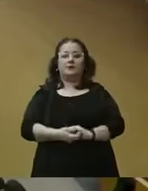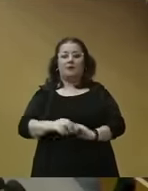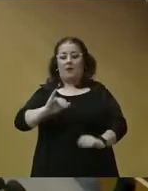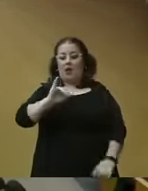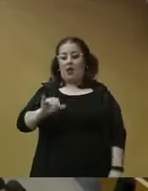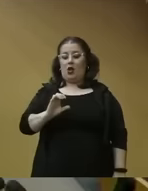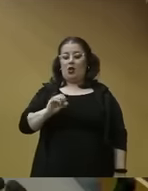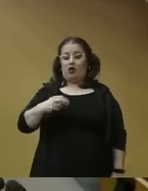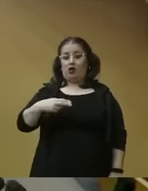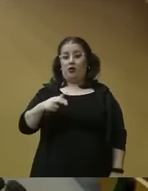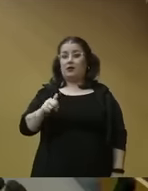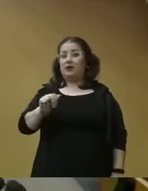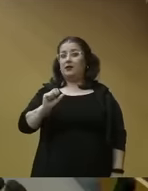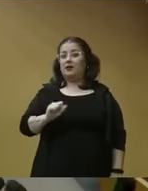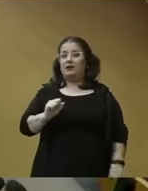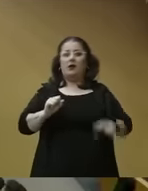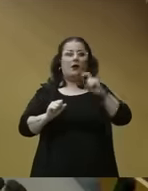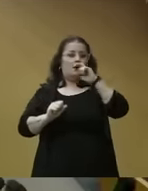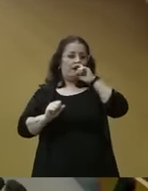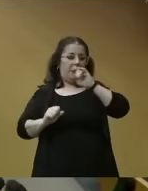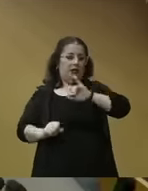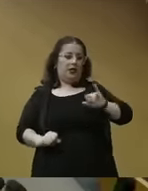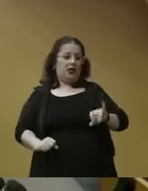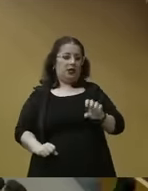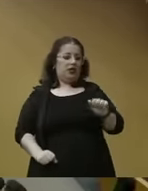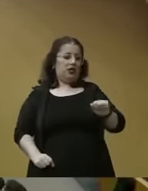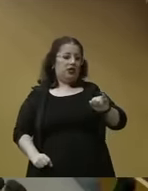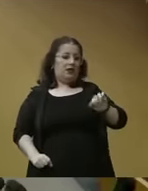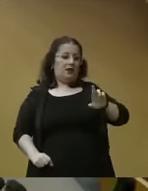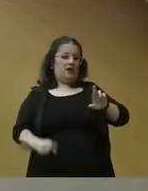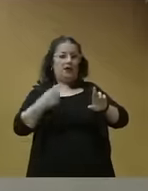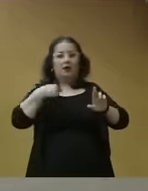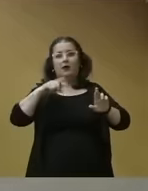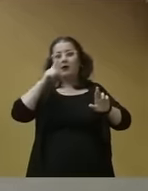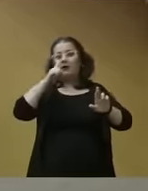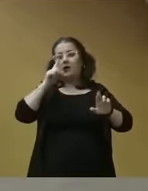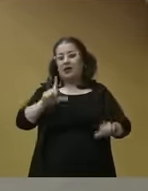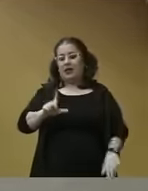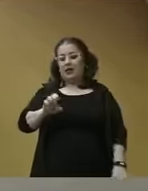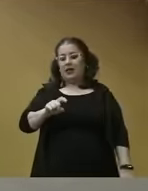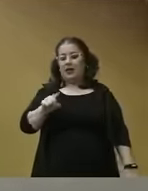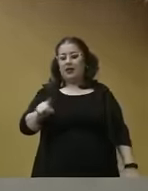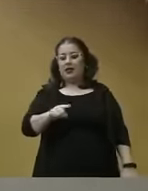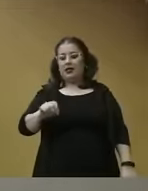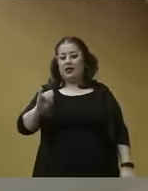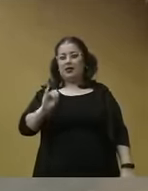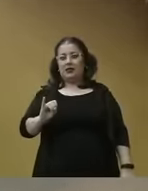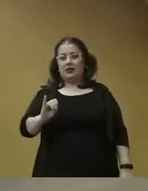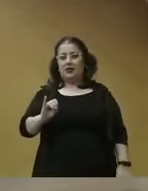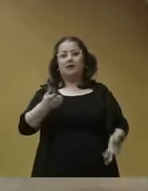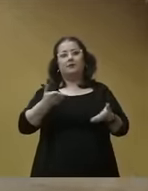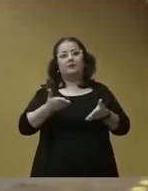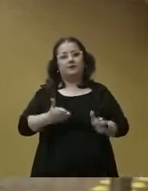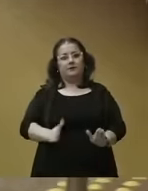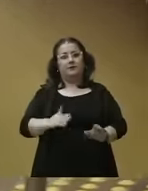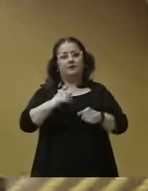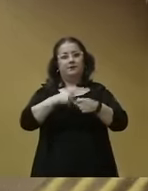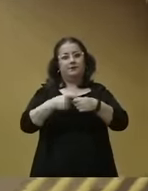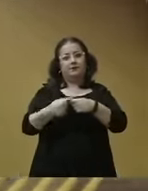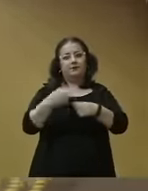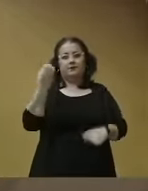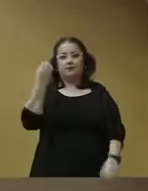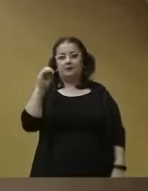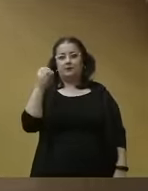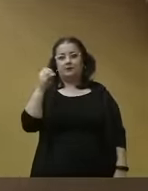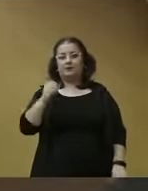Jonas Matos Martins, filho de Jair Nazareno Martins e Lesi Matos Martins, natural de Porto